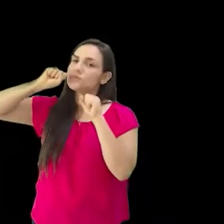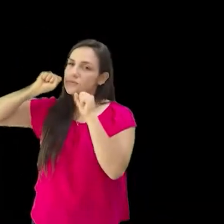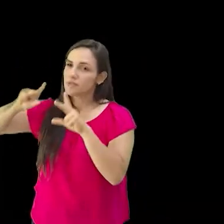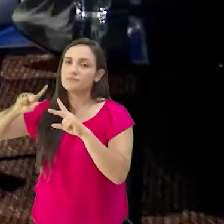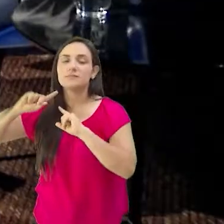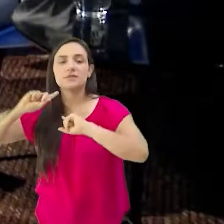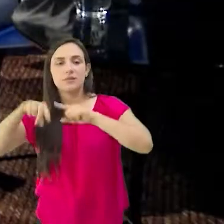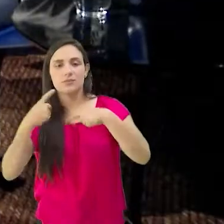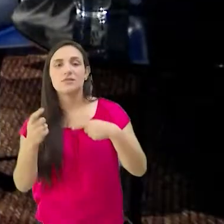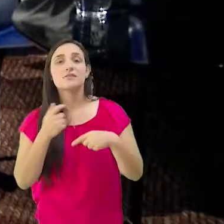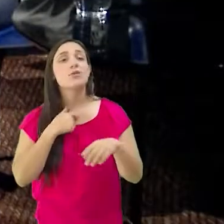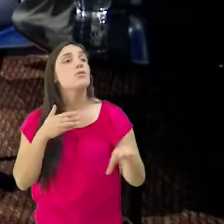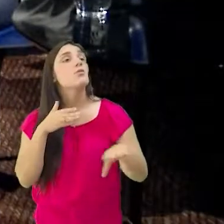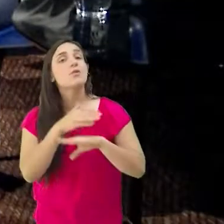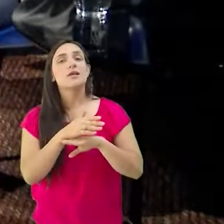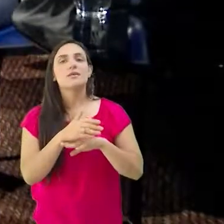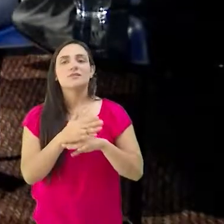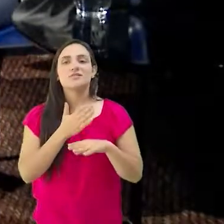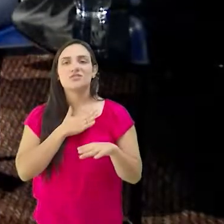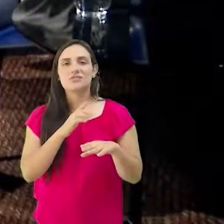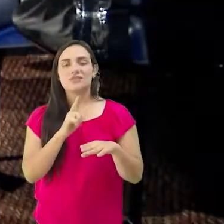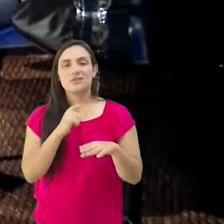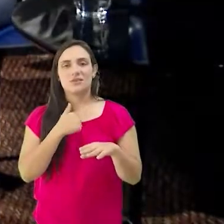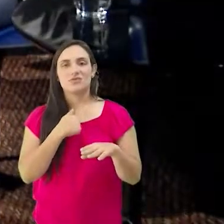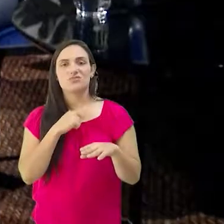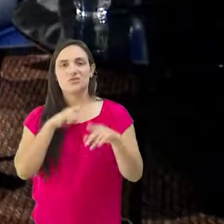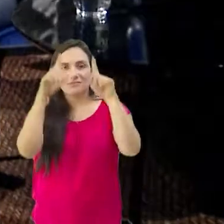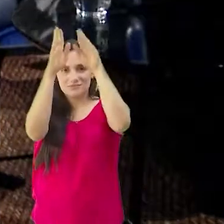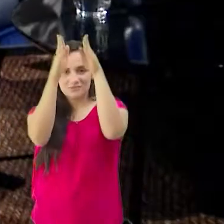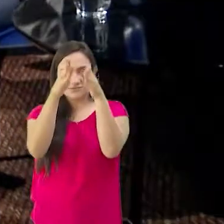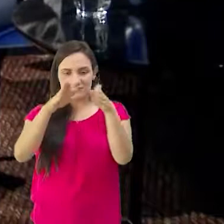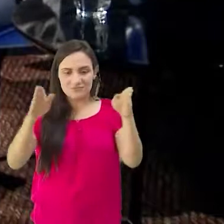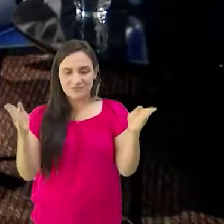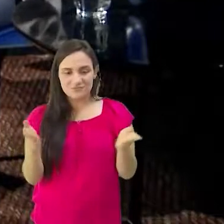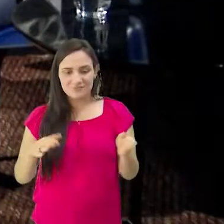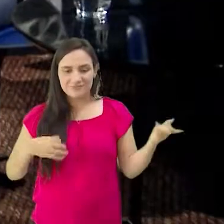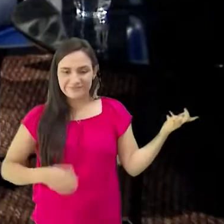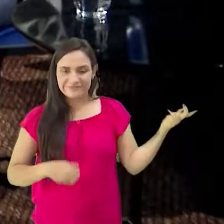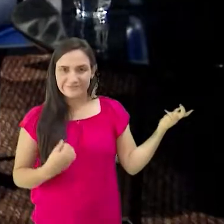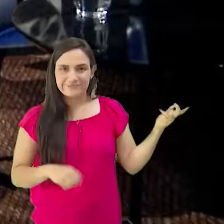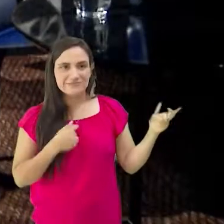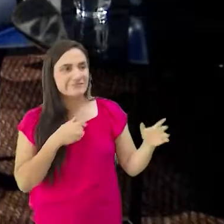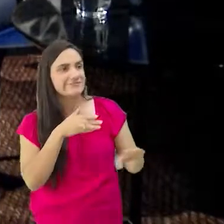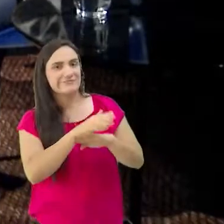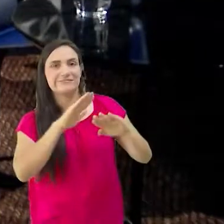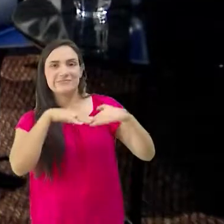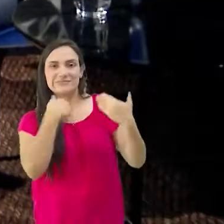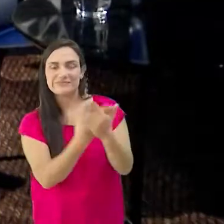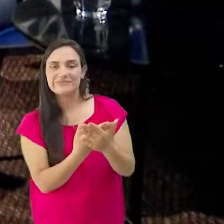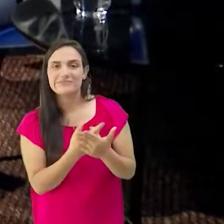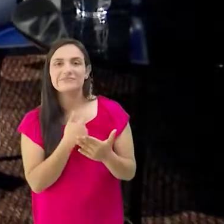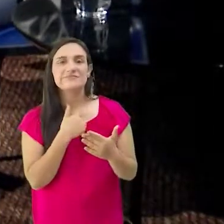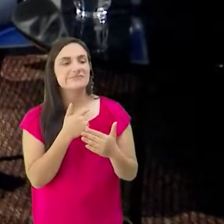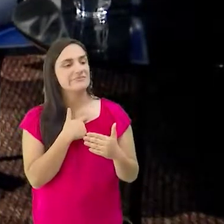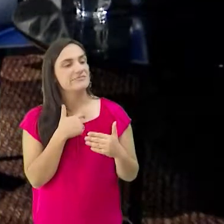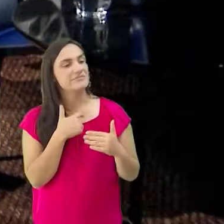Socorro, né, levava o violãozinho lá, já se apresentava, né? Então, e